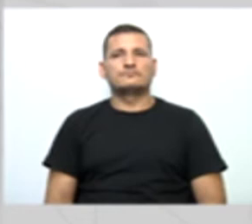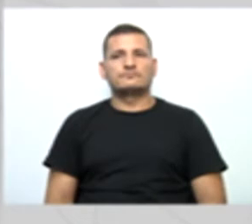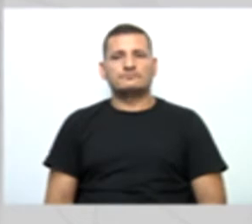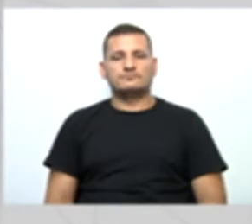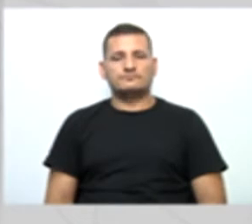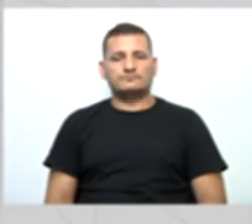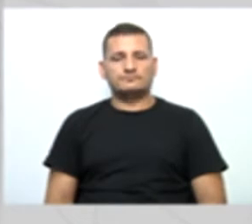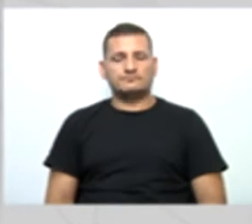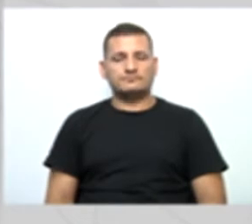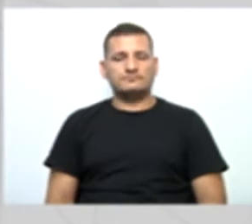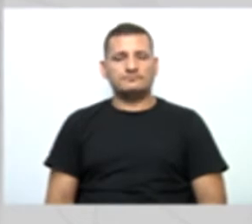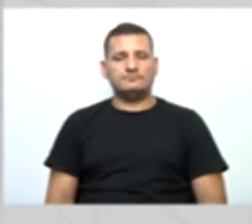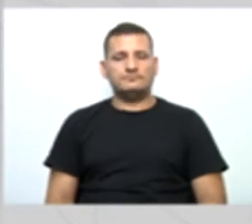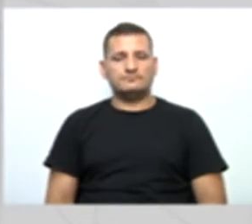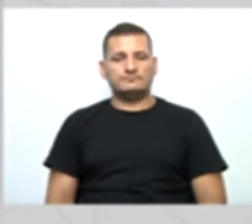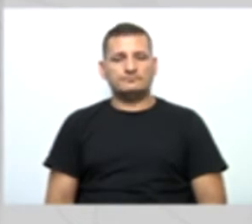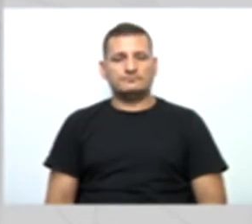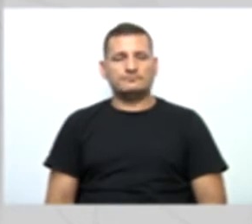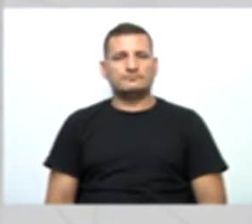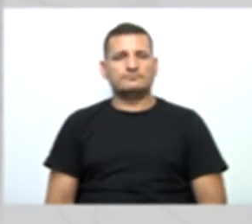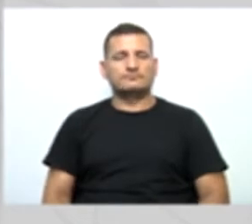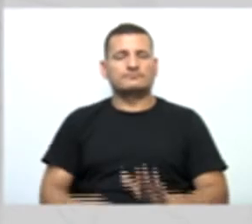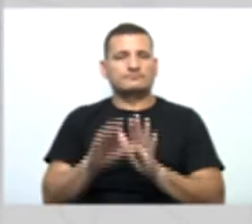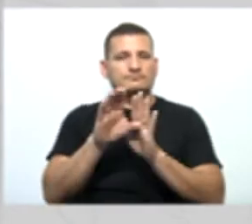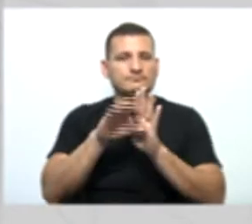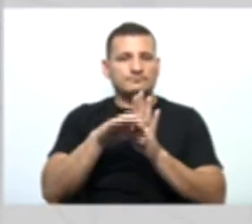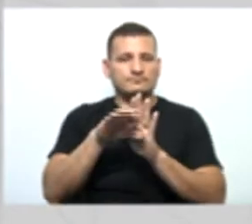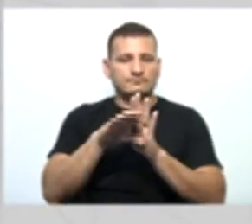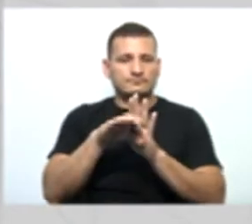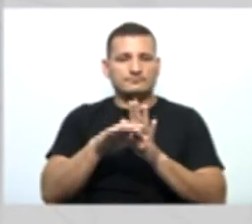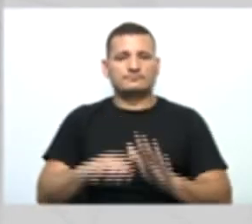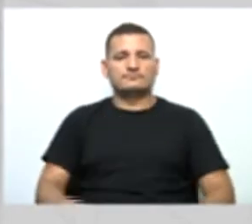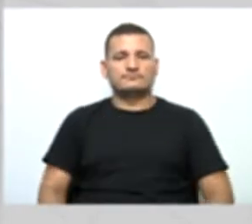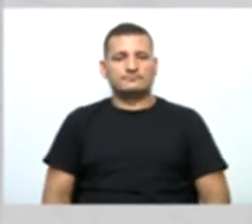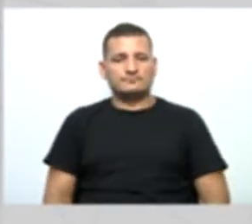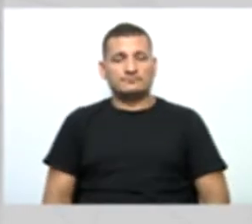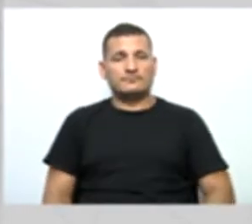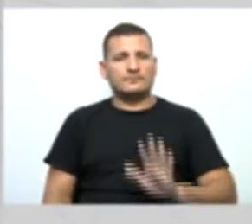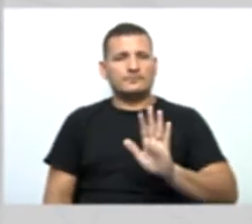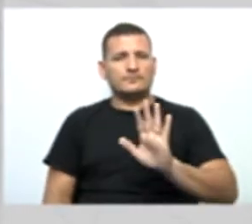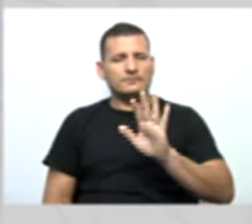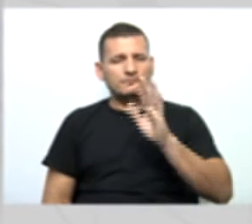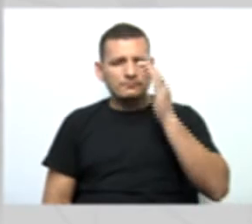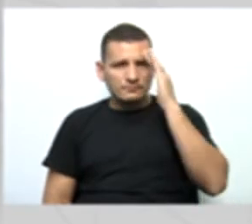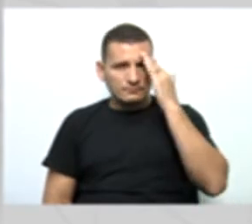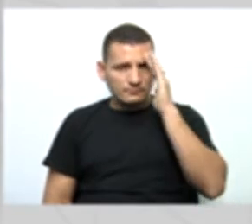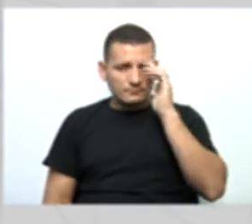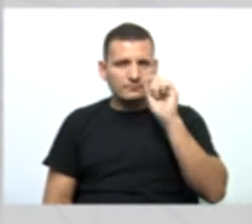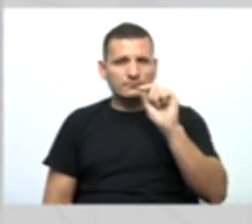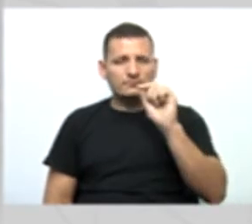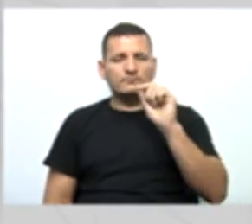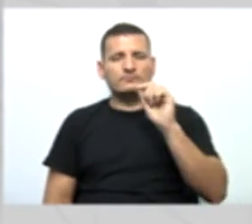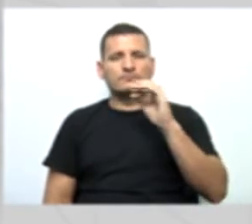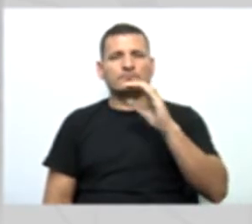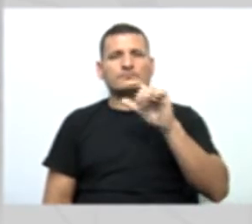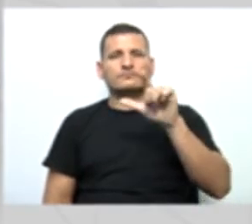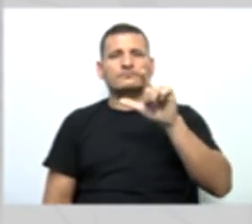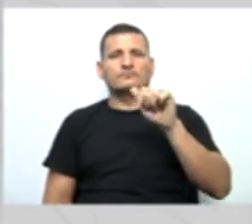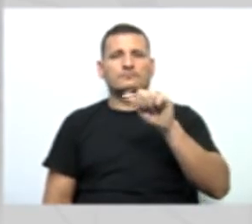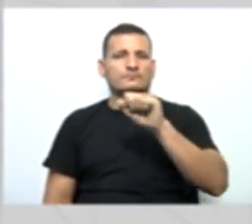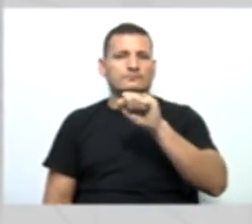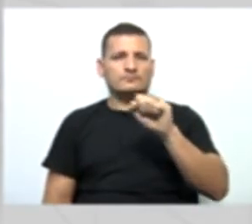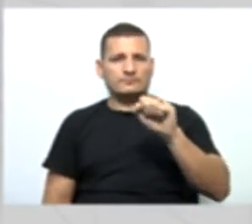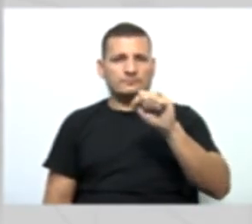sobre classe. Certo? Olha o conceito que eu trouxe aqui. Podemos entender uma classe como um